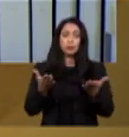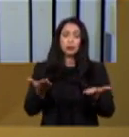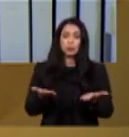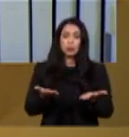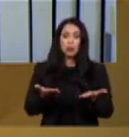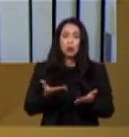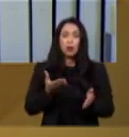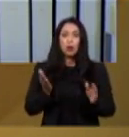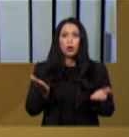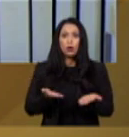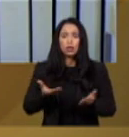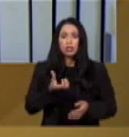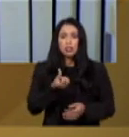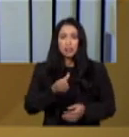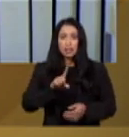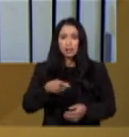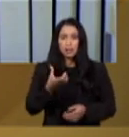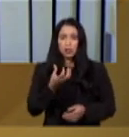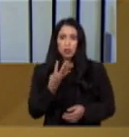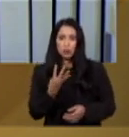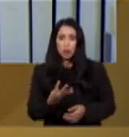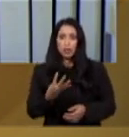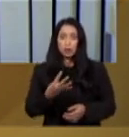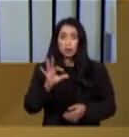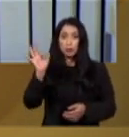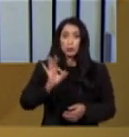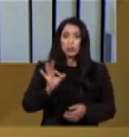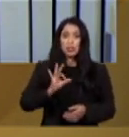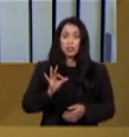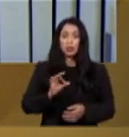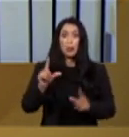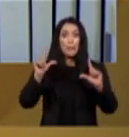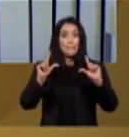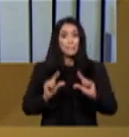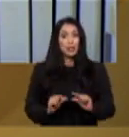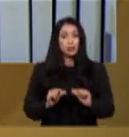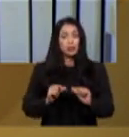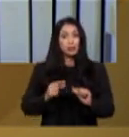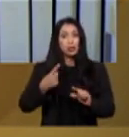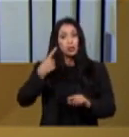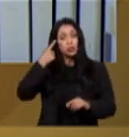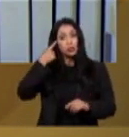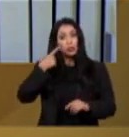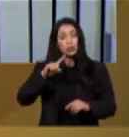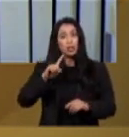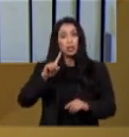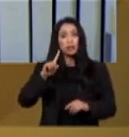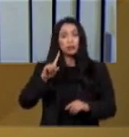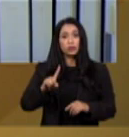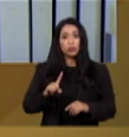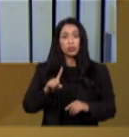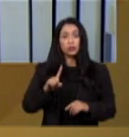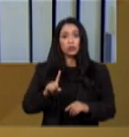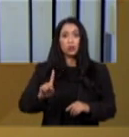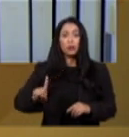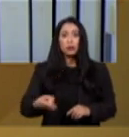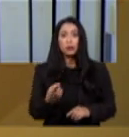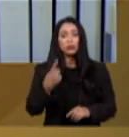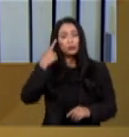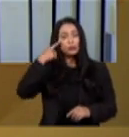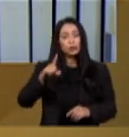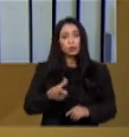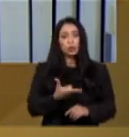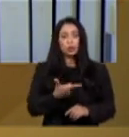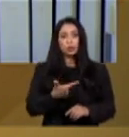temos 6,4% menos acervo do que em 31 de dezembro de 2019. Foram